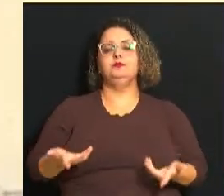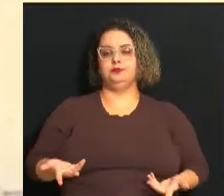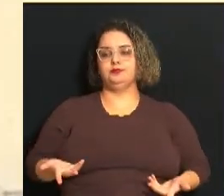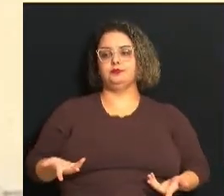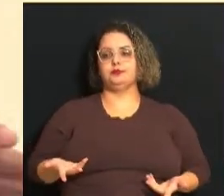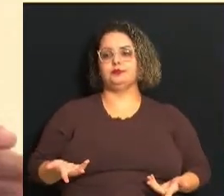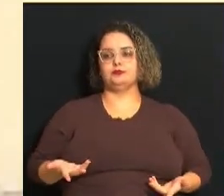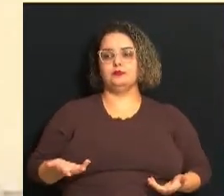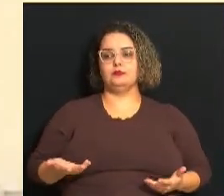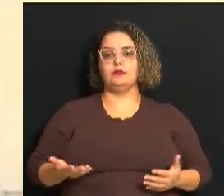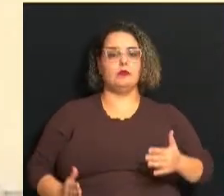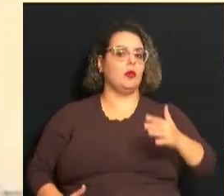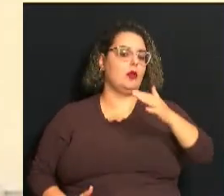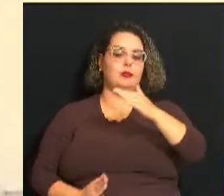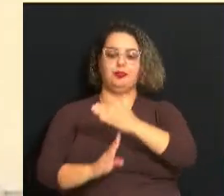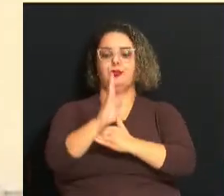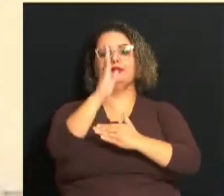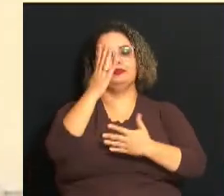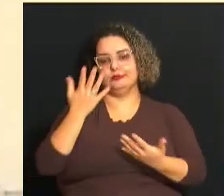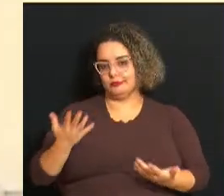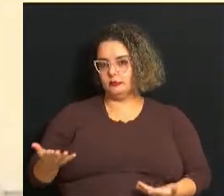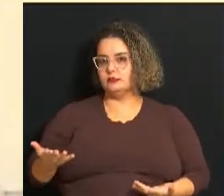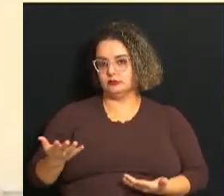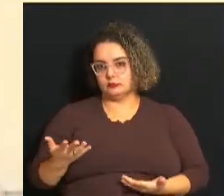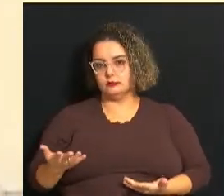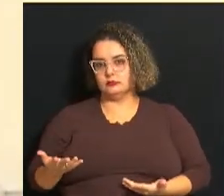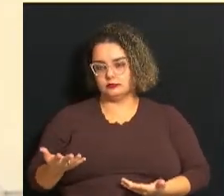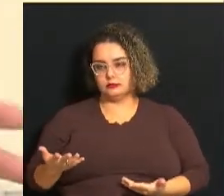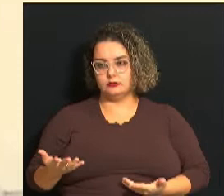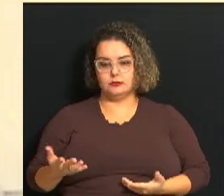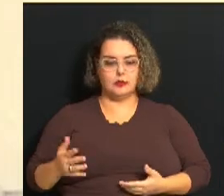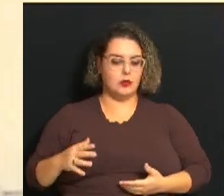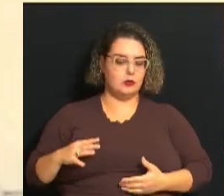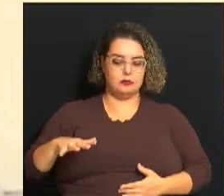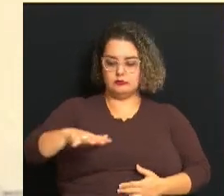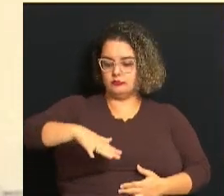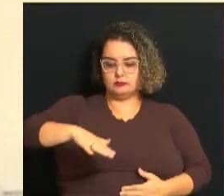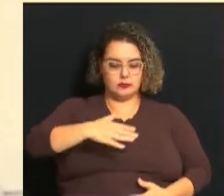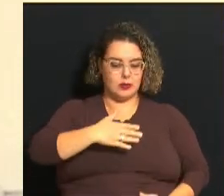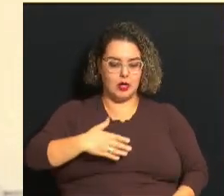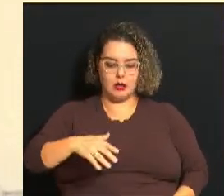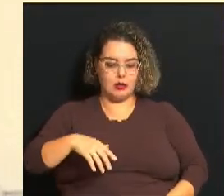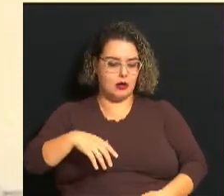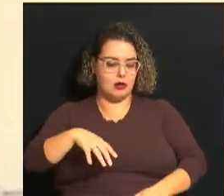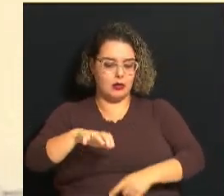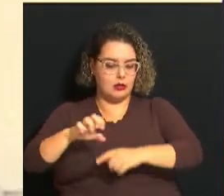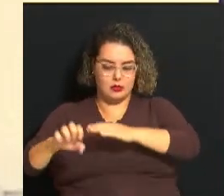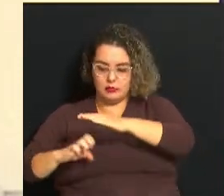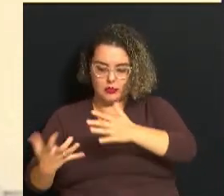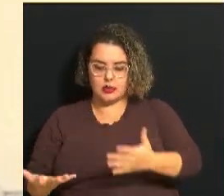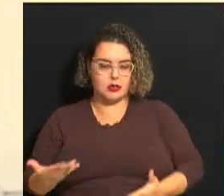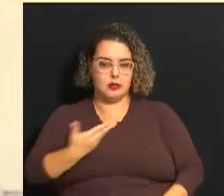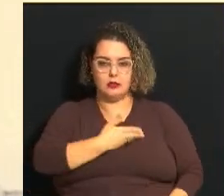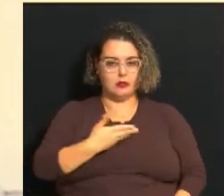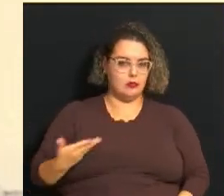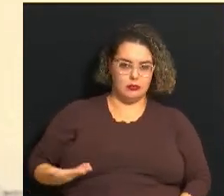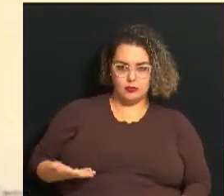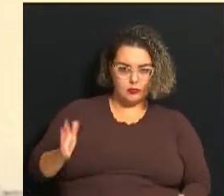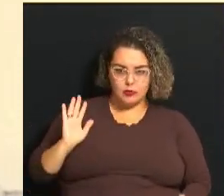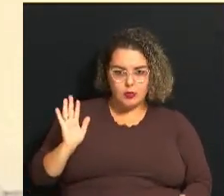ultrapassa os limites do comando da gestão da empresa do departamento público e do da empresa pública